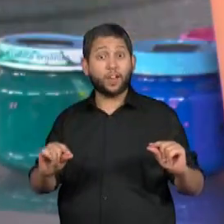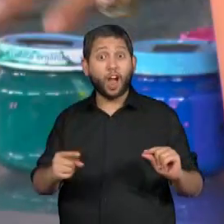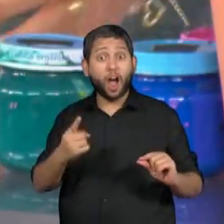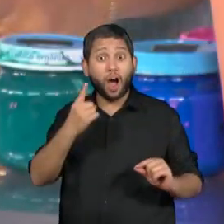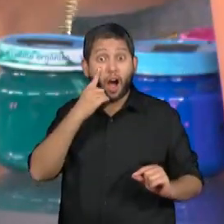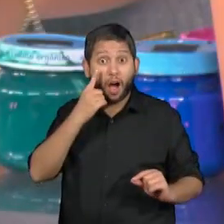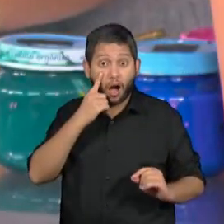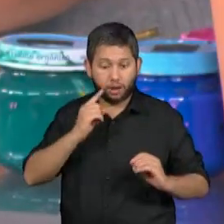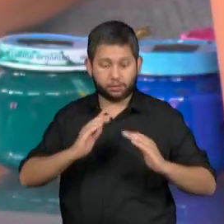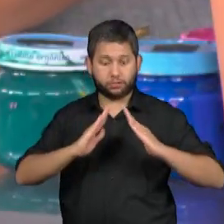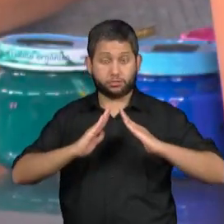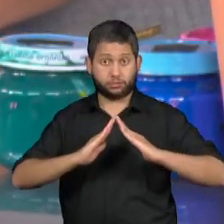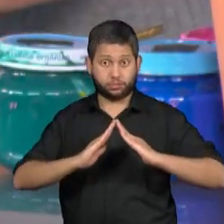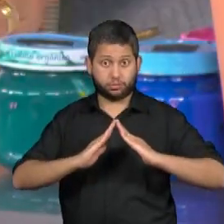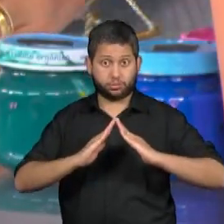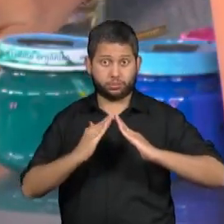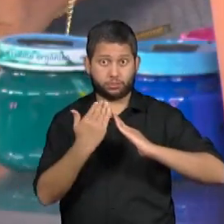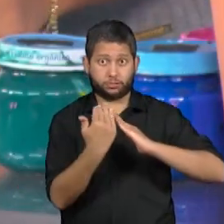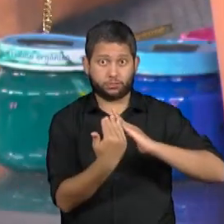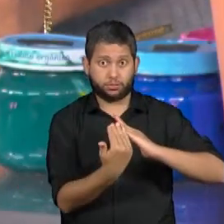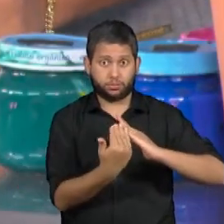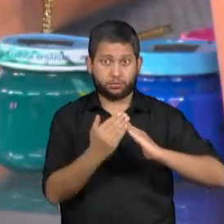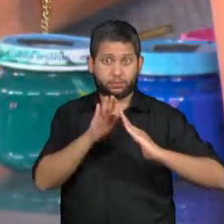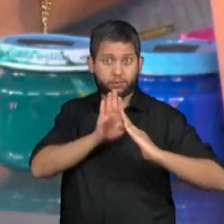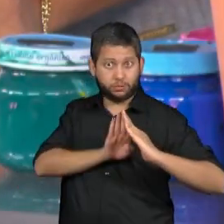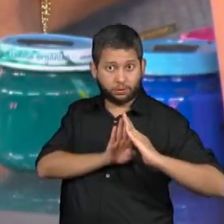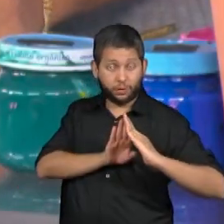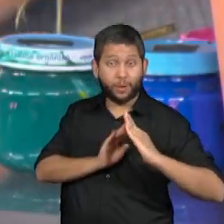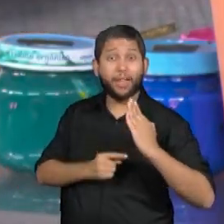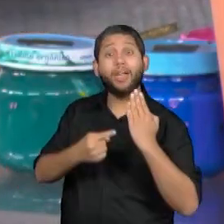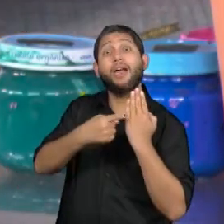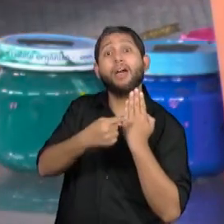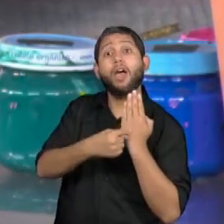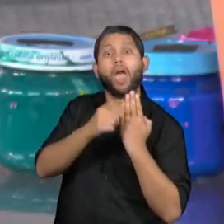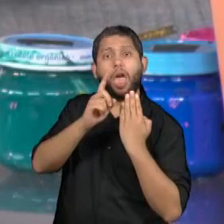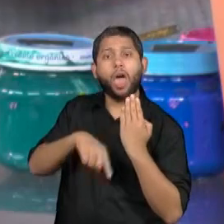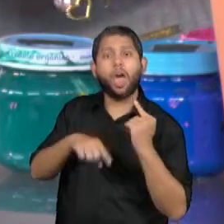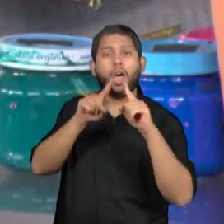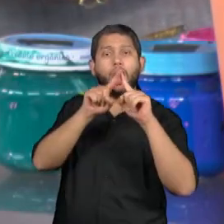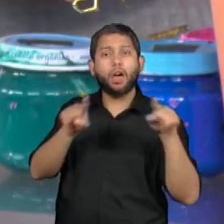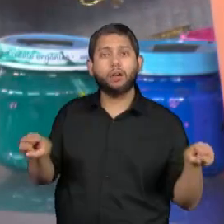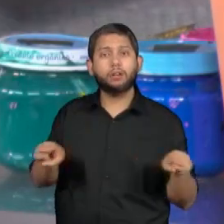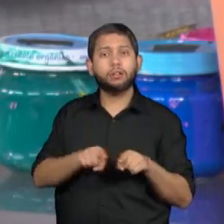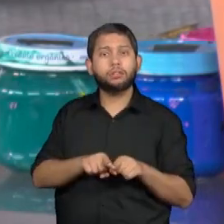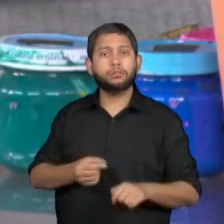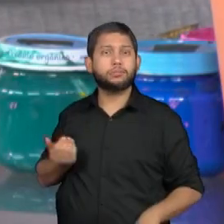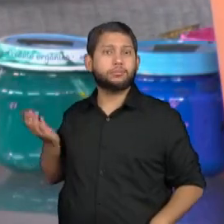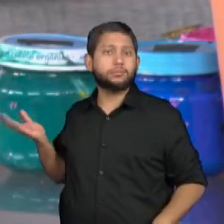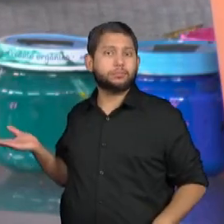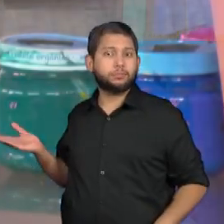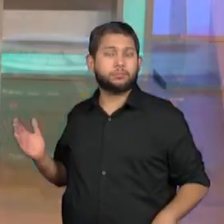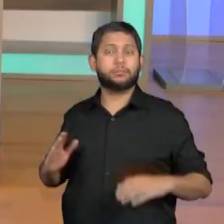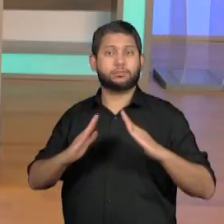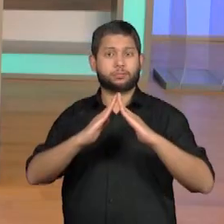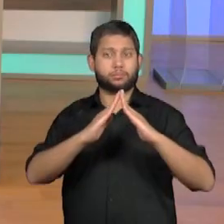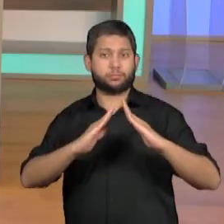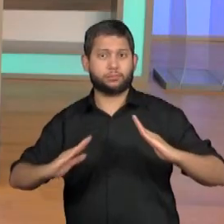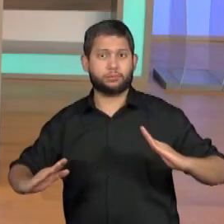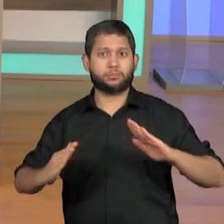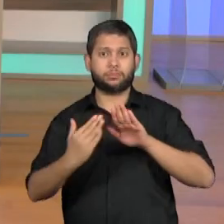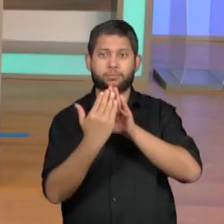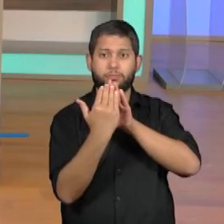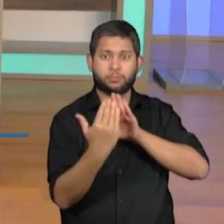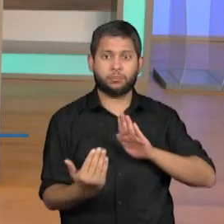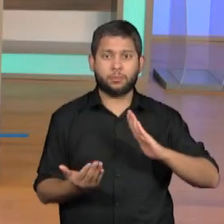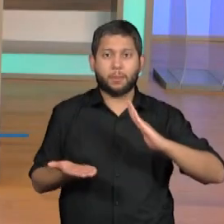faces, as faces da pirâmide são triângulos. E aí, a gente carimbou aqui. A gente também pode fazer isso com